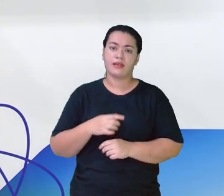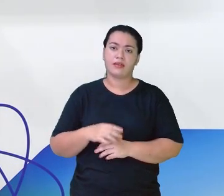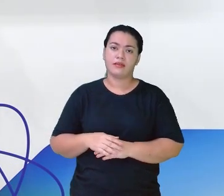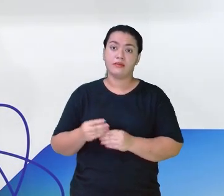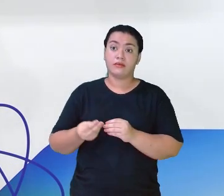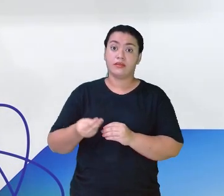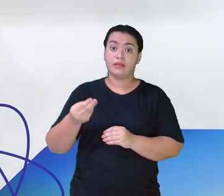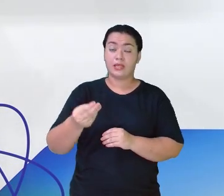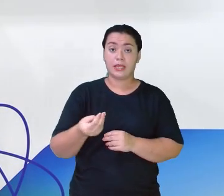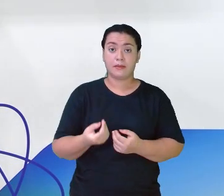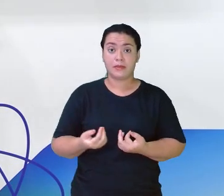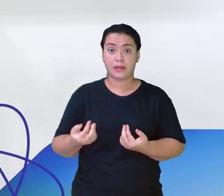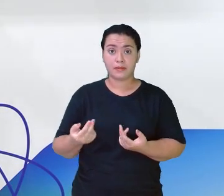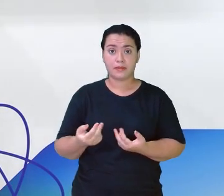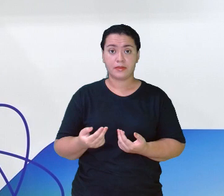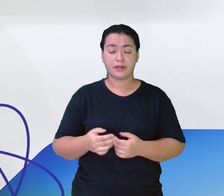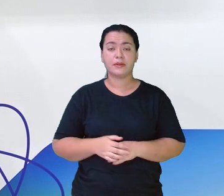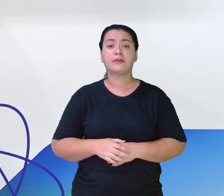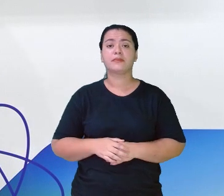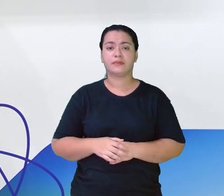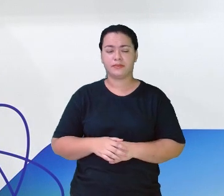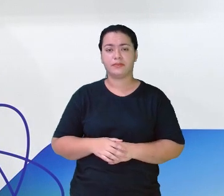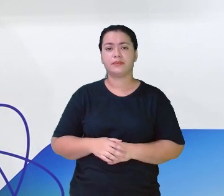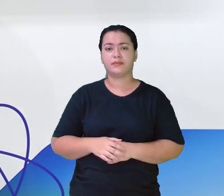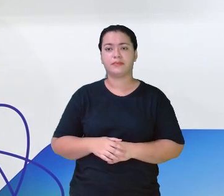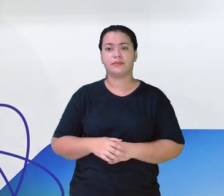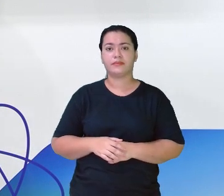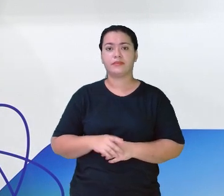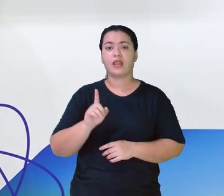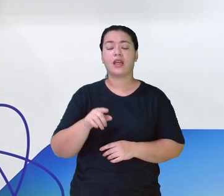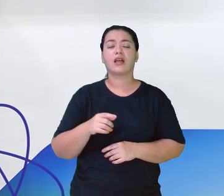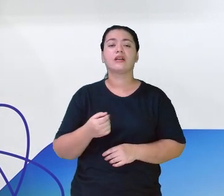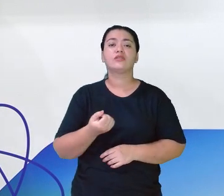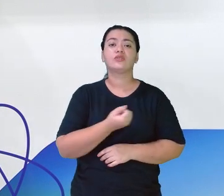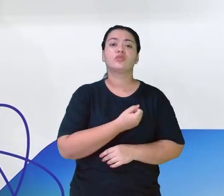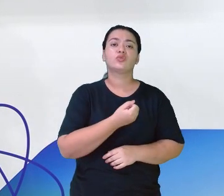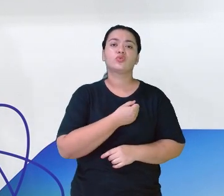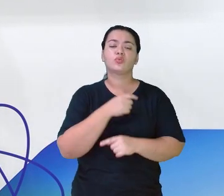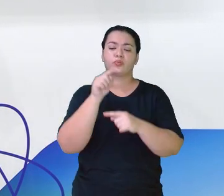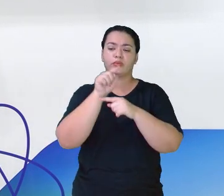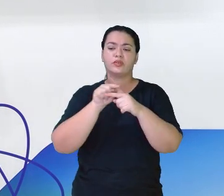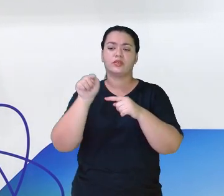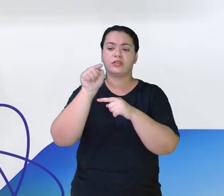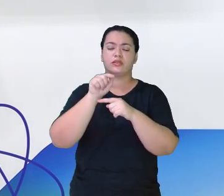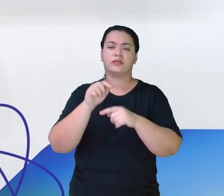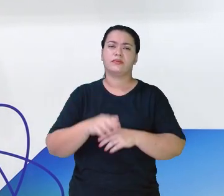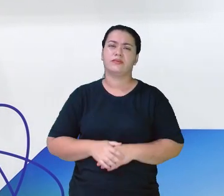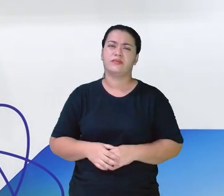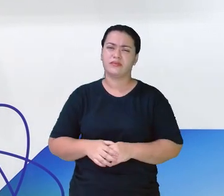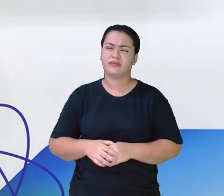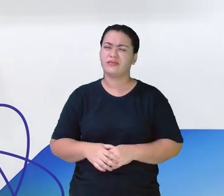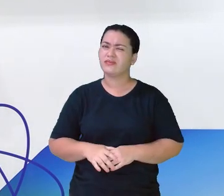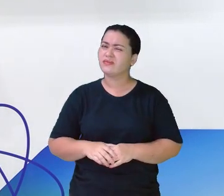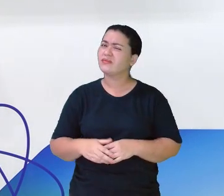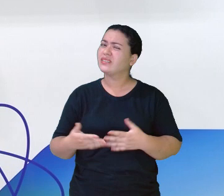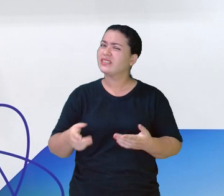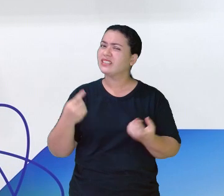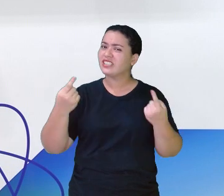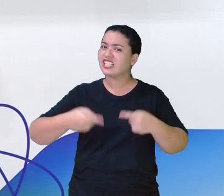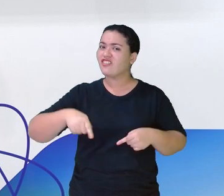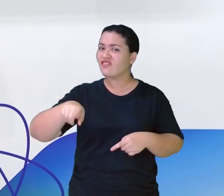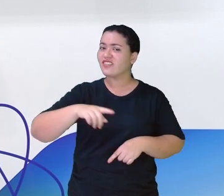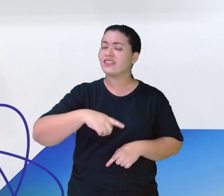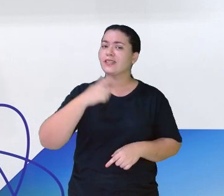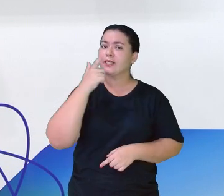ela deu para a irmã, que a garota deu para a irmã dela, que é o número de cima. Será que esse desafio vocês vão